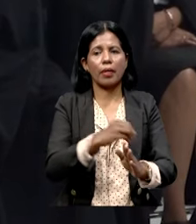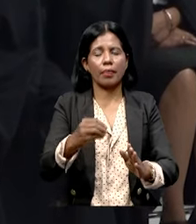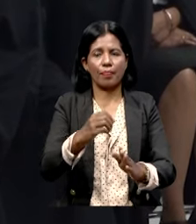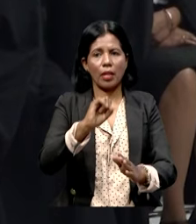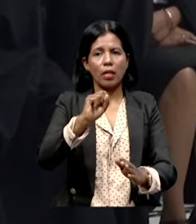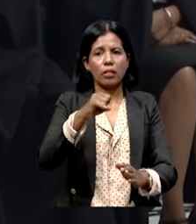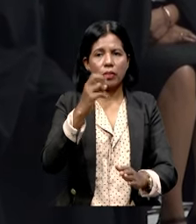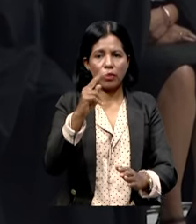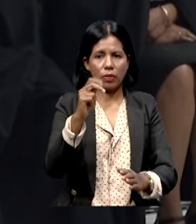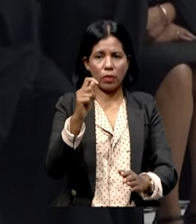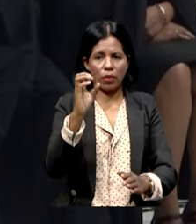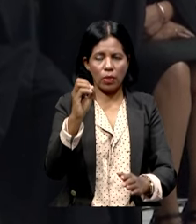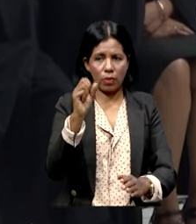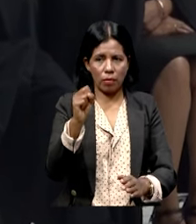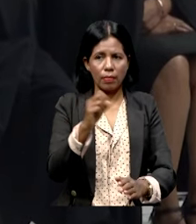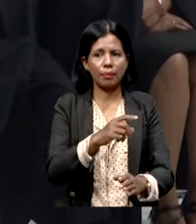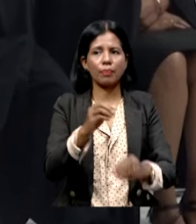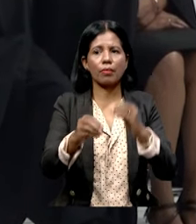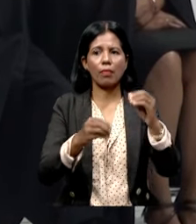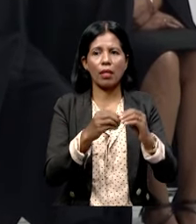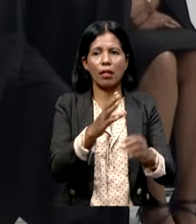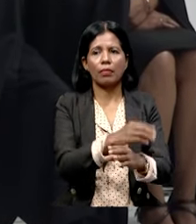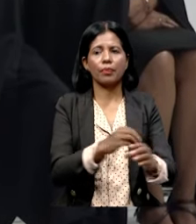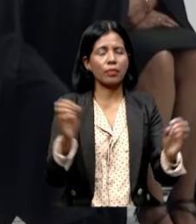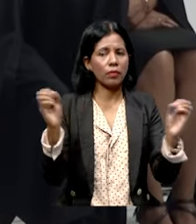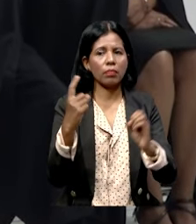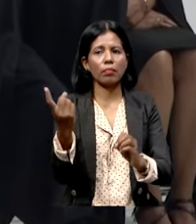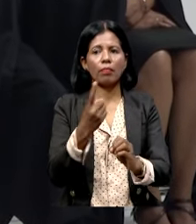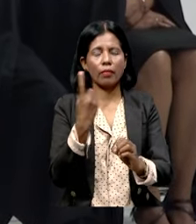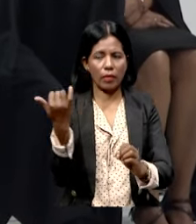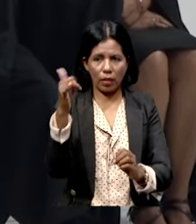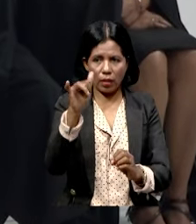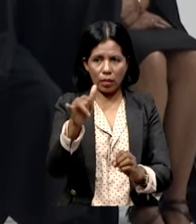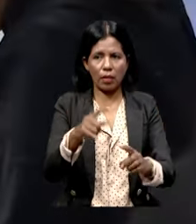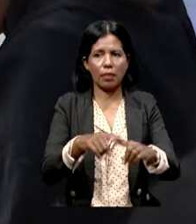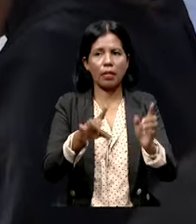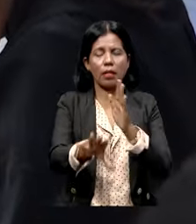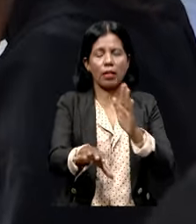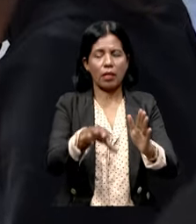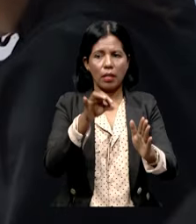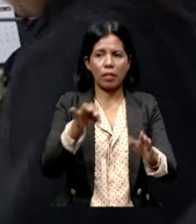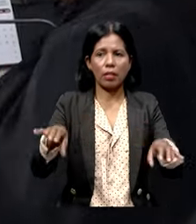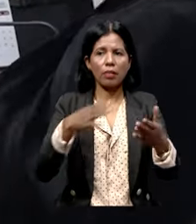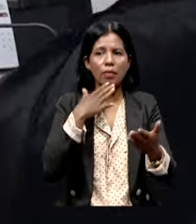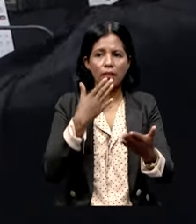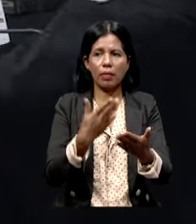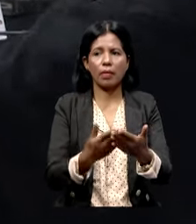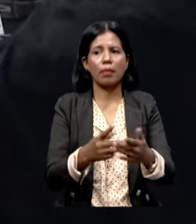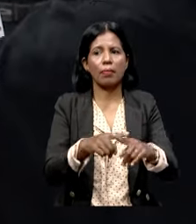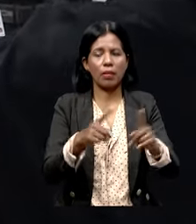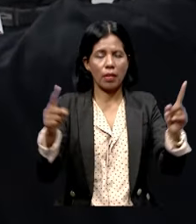escrivão. Agora, quando hoje tomada de posse, né, hoje vai assira, e né, bem retam progressão em carreira, mas